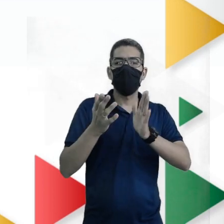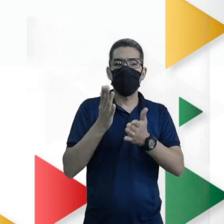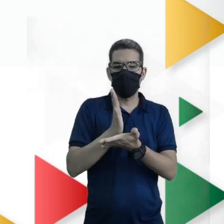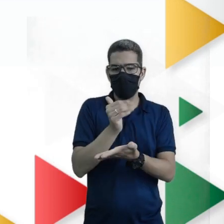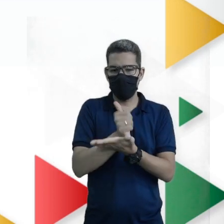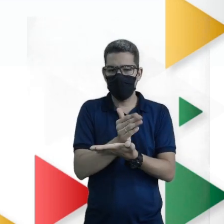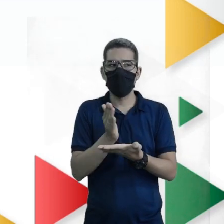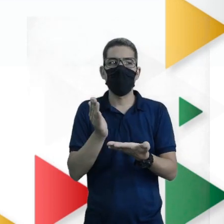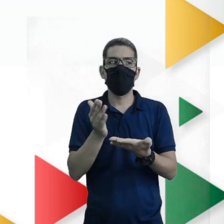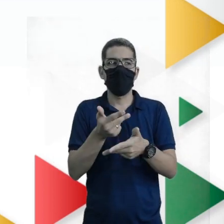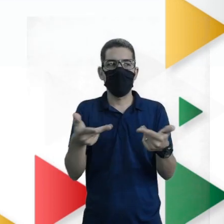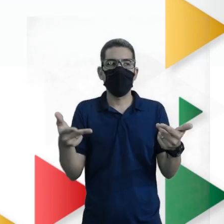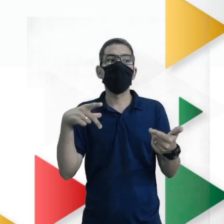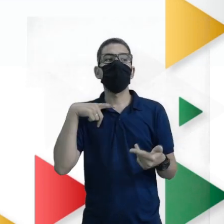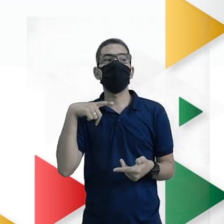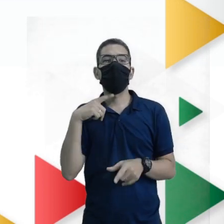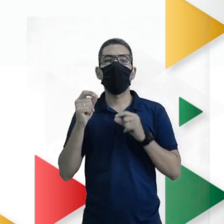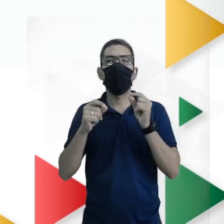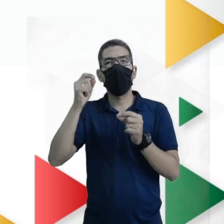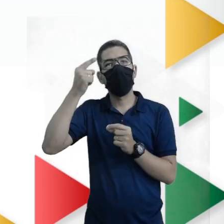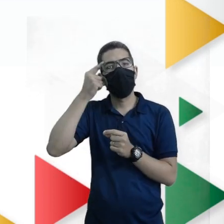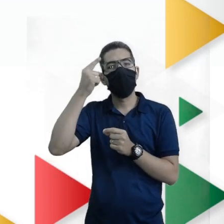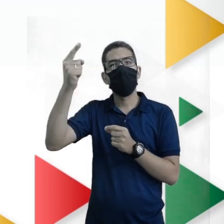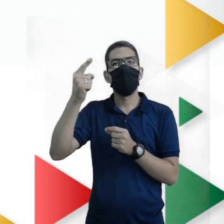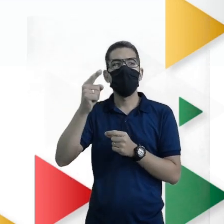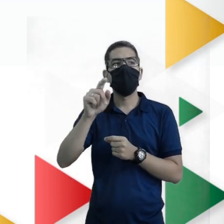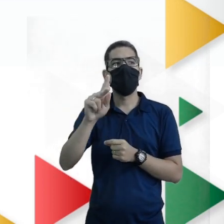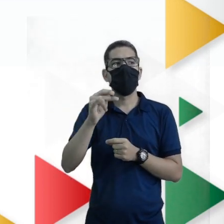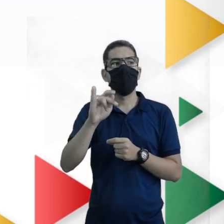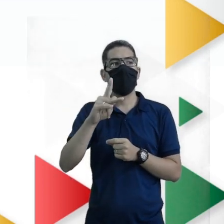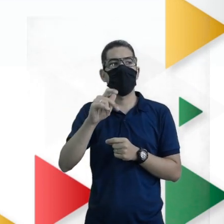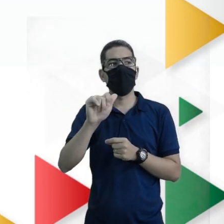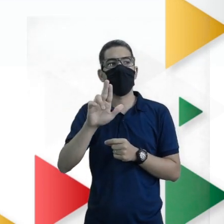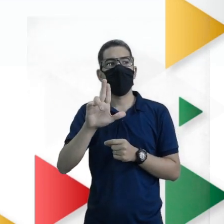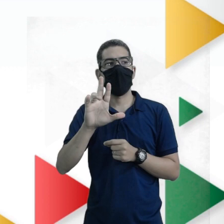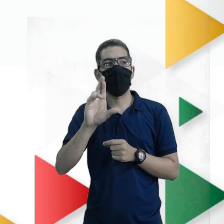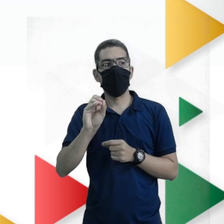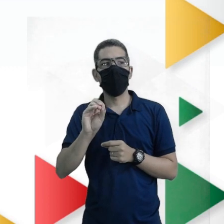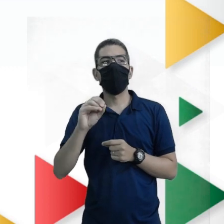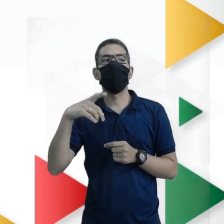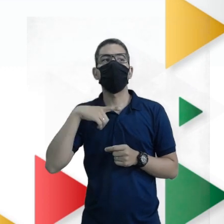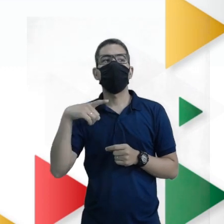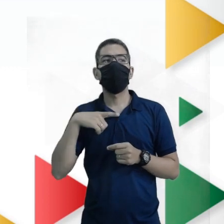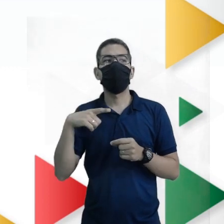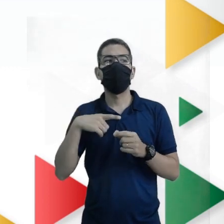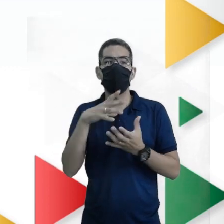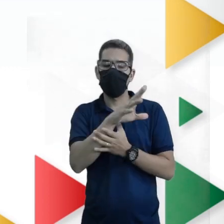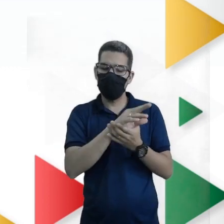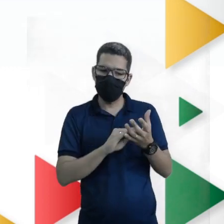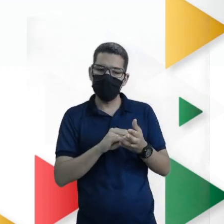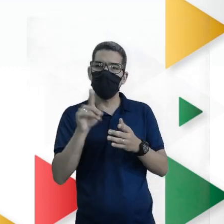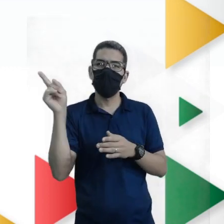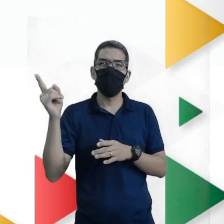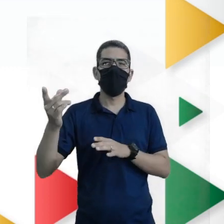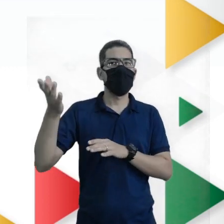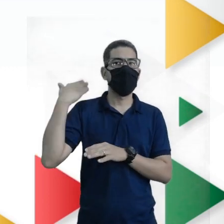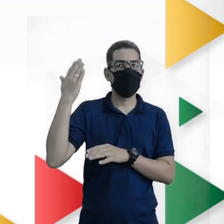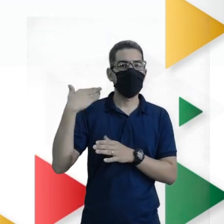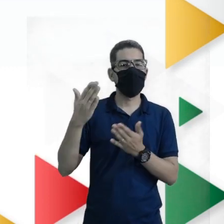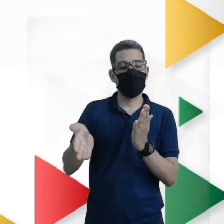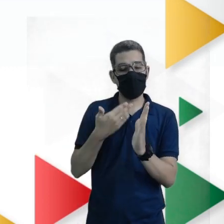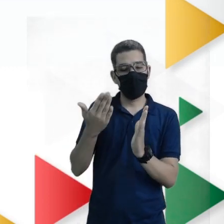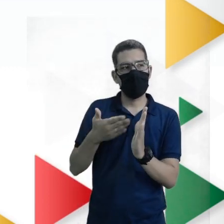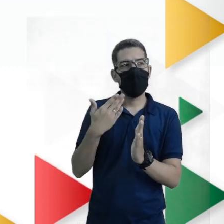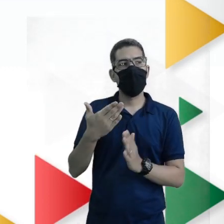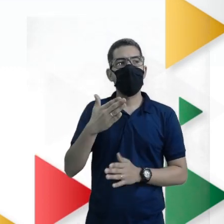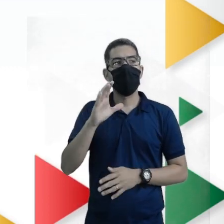da circunferência, desde a ideia do hiparco, se você for buscar isso, né, essa referência na história da matemática lá no livro de